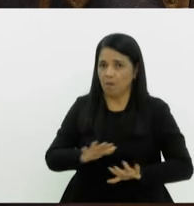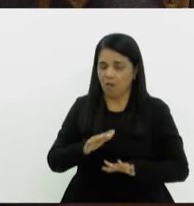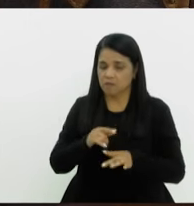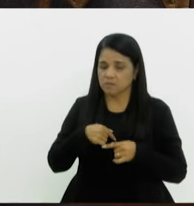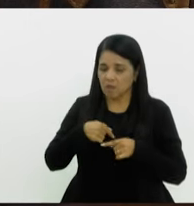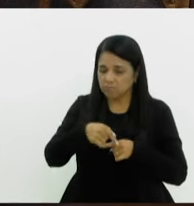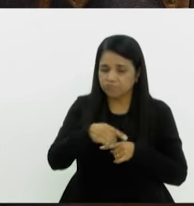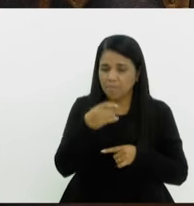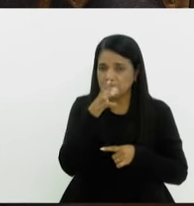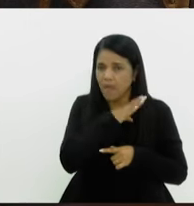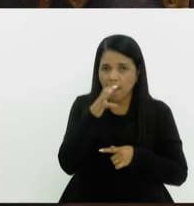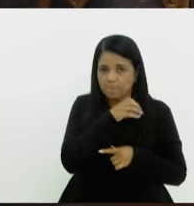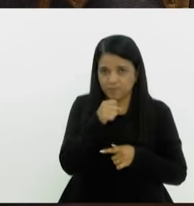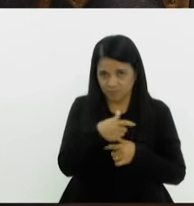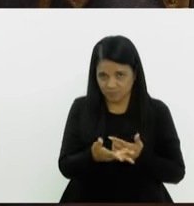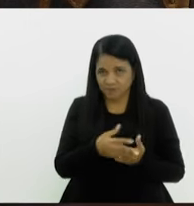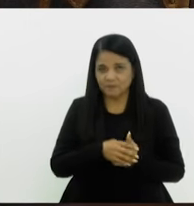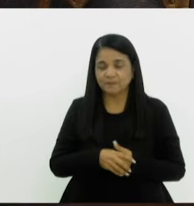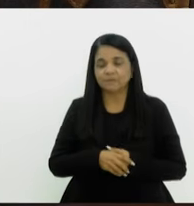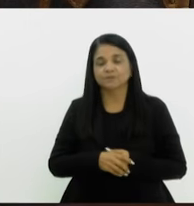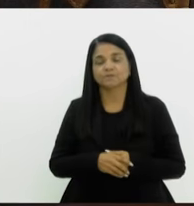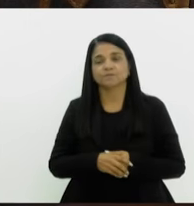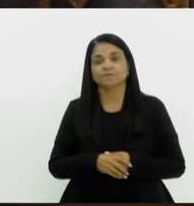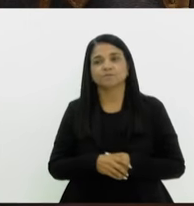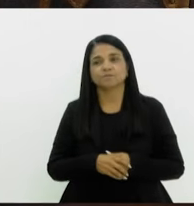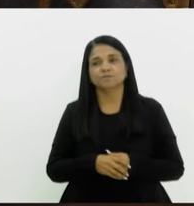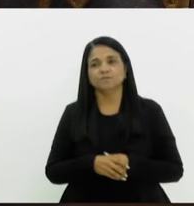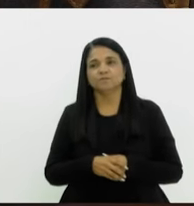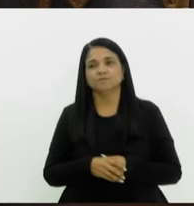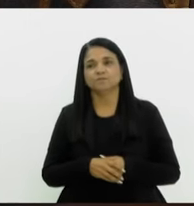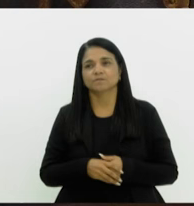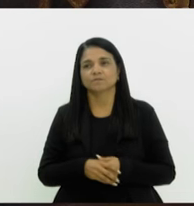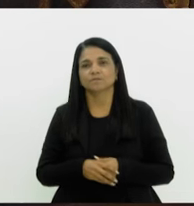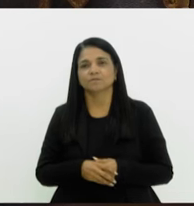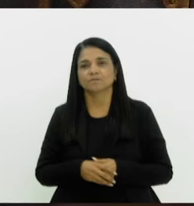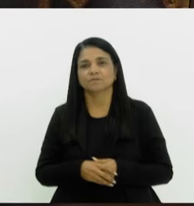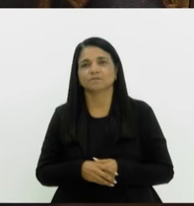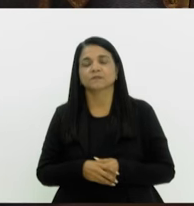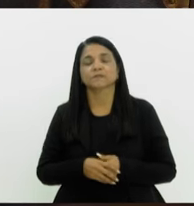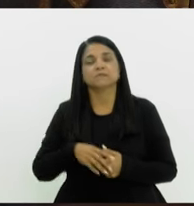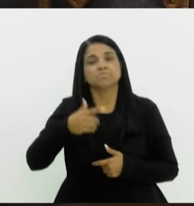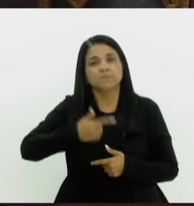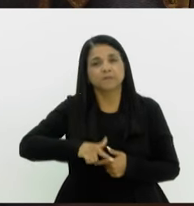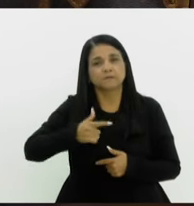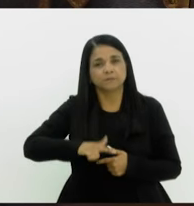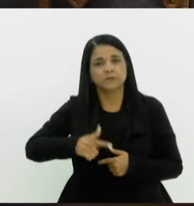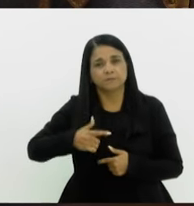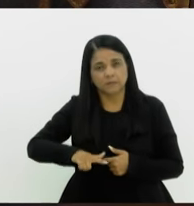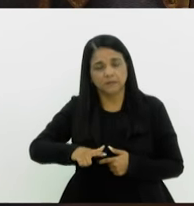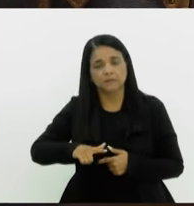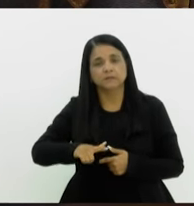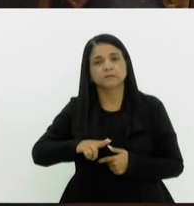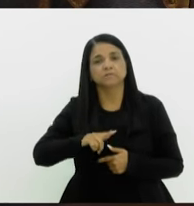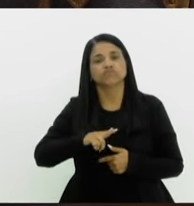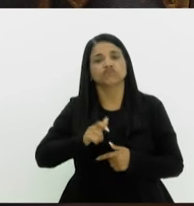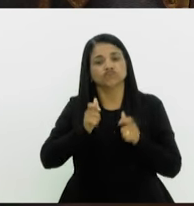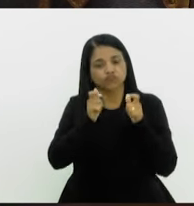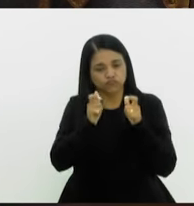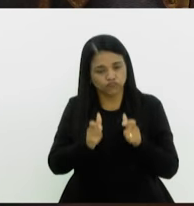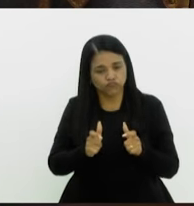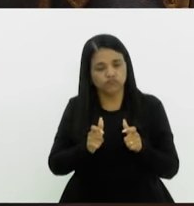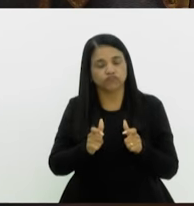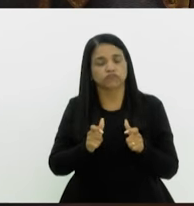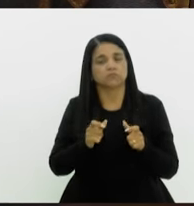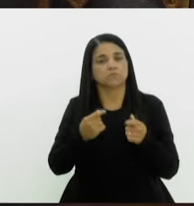distante e e que a gente tenha mais condições de ter um lugar que as mulheres